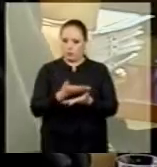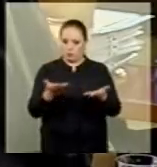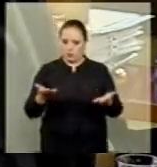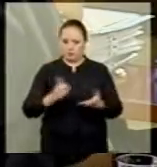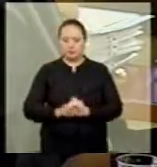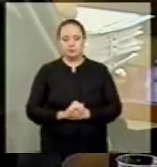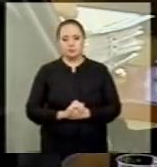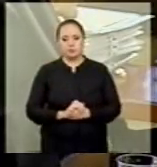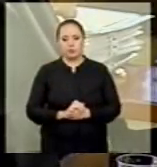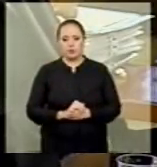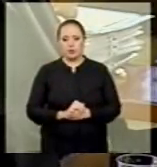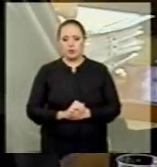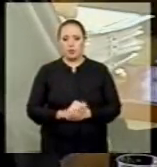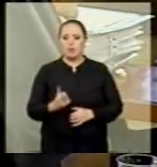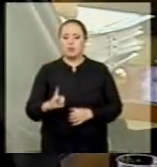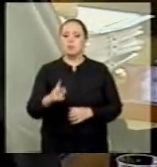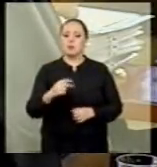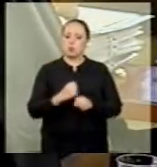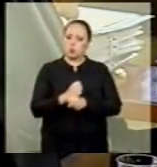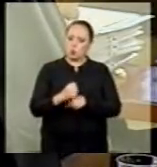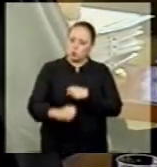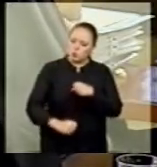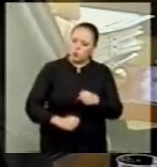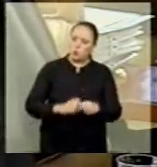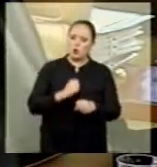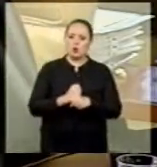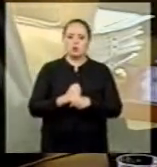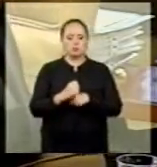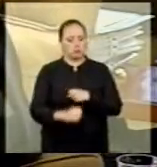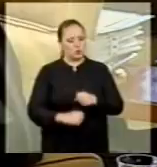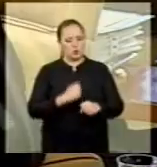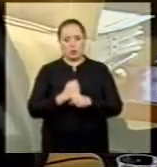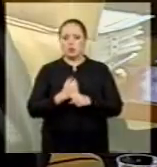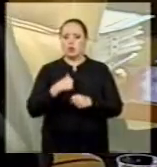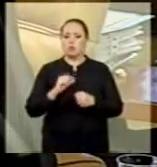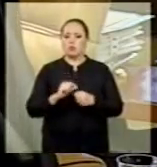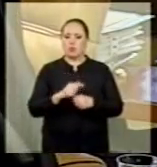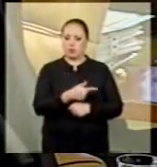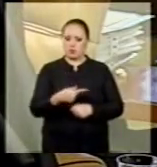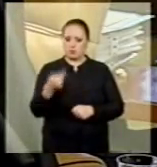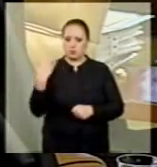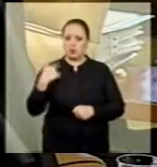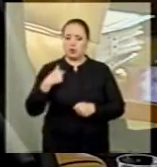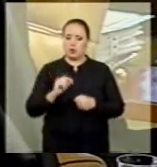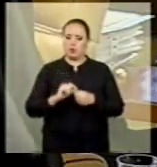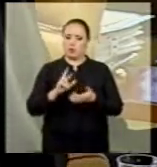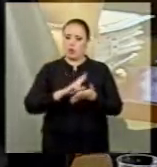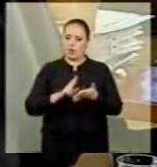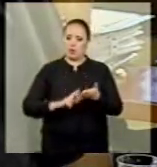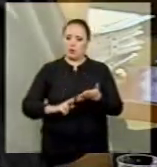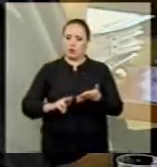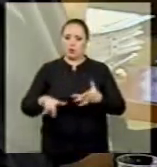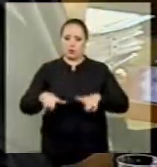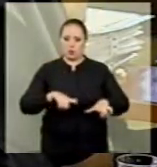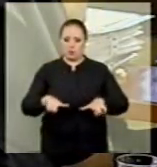completo mais um ano nesta corte, e isso eu fiz agora esta semana, eu faço o relatório da produção do